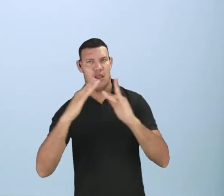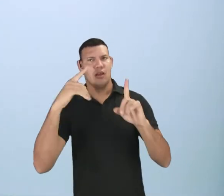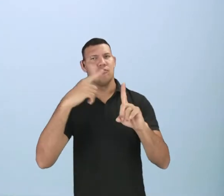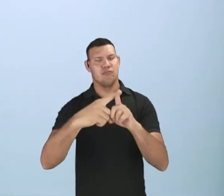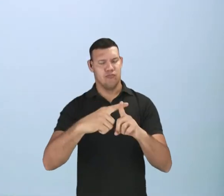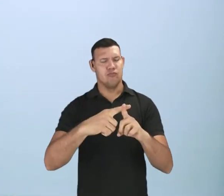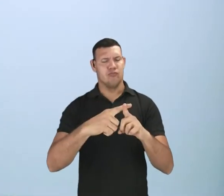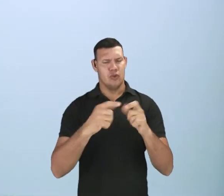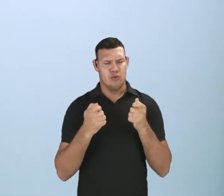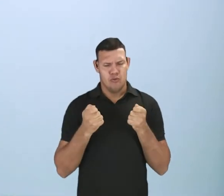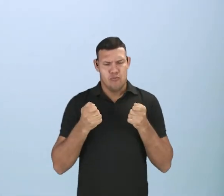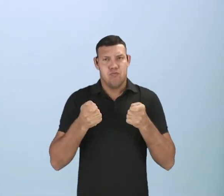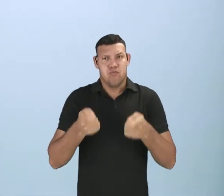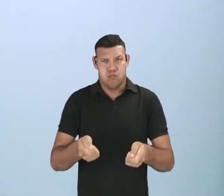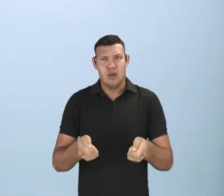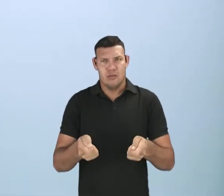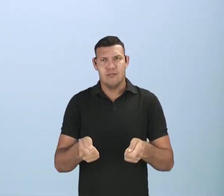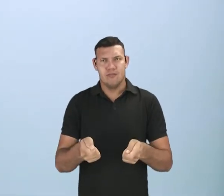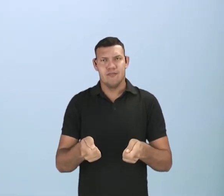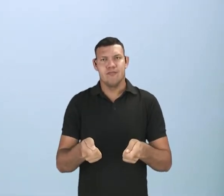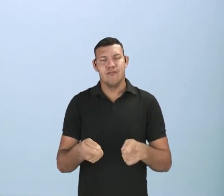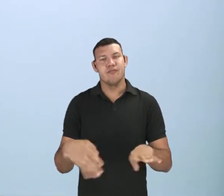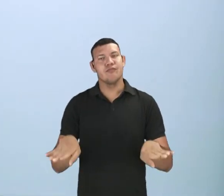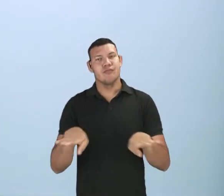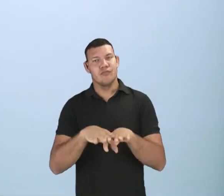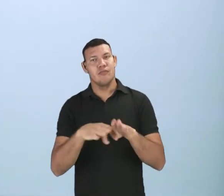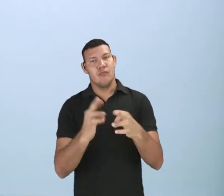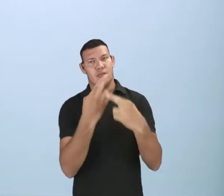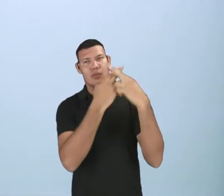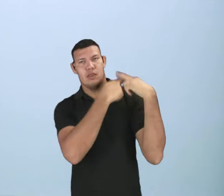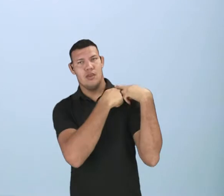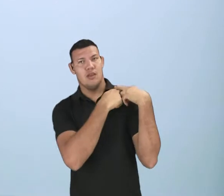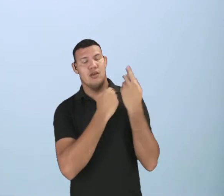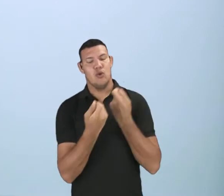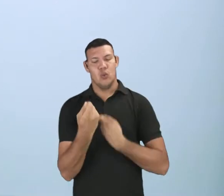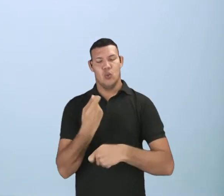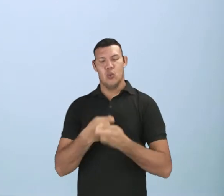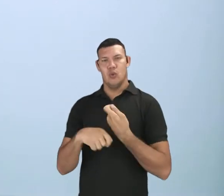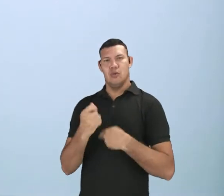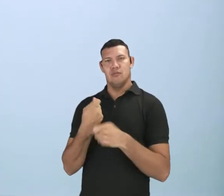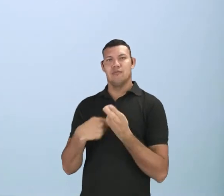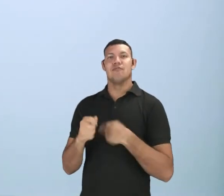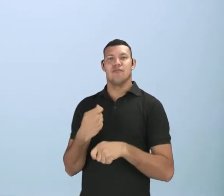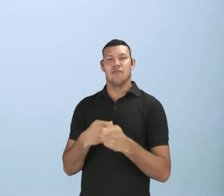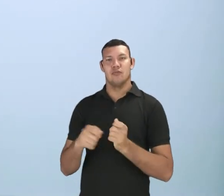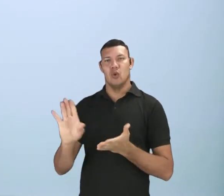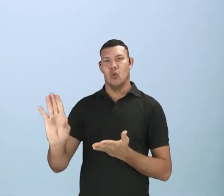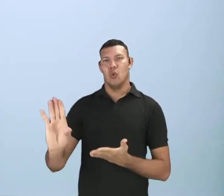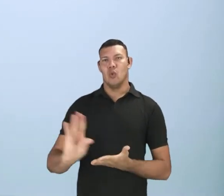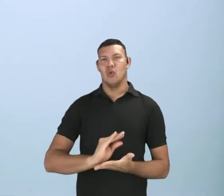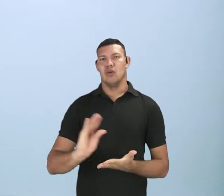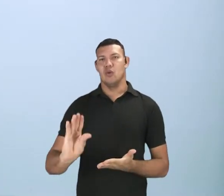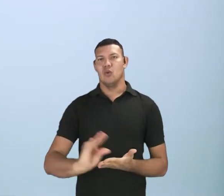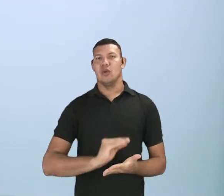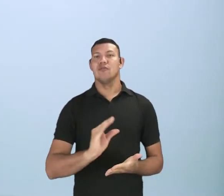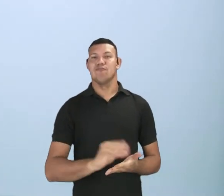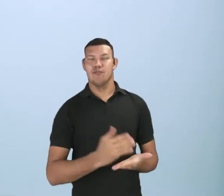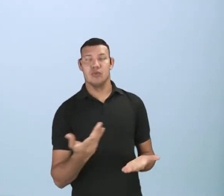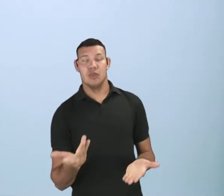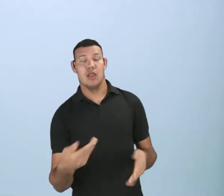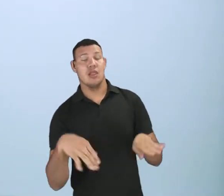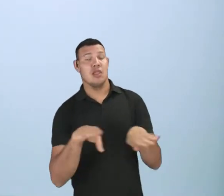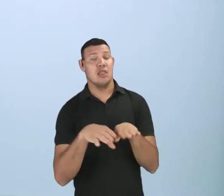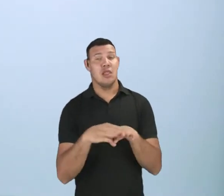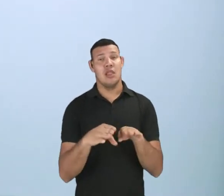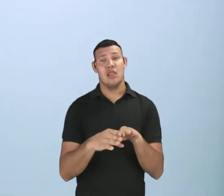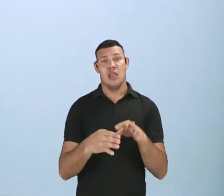total domínio, e ela também vai ter a função na administração, né? Ela que vai administrar a vida das pessoas no